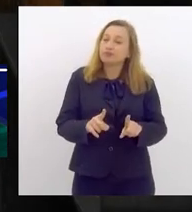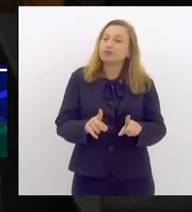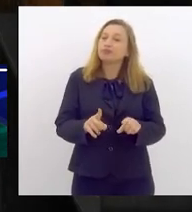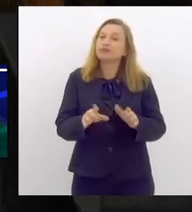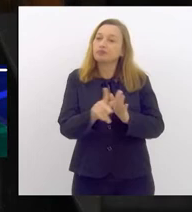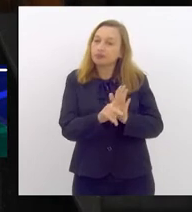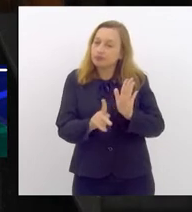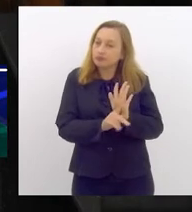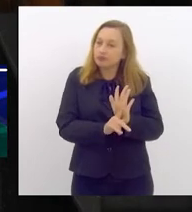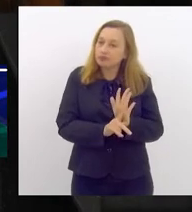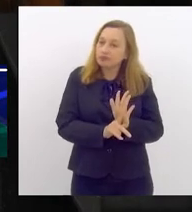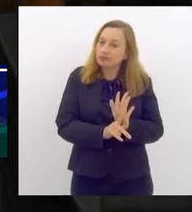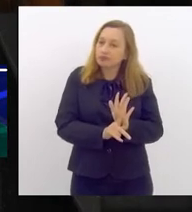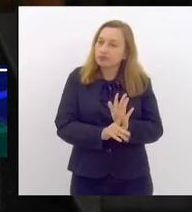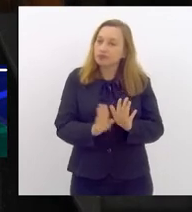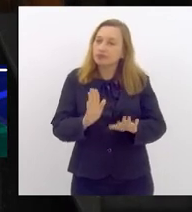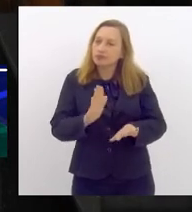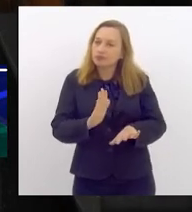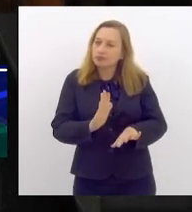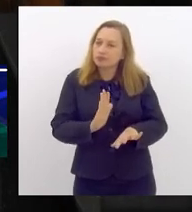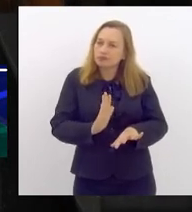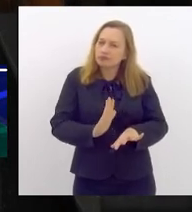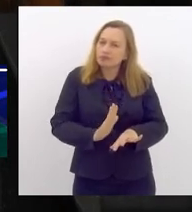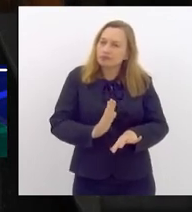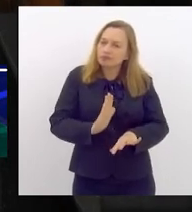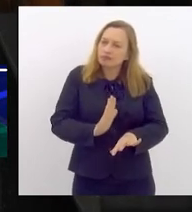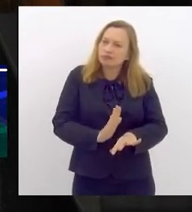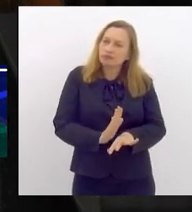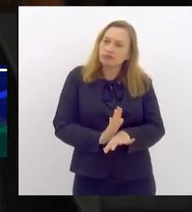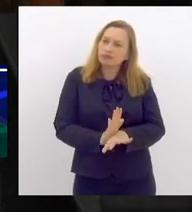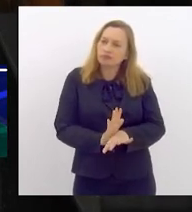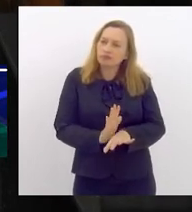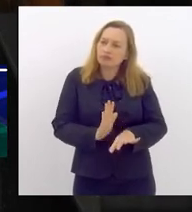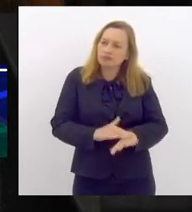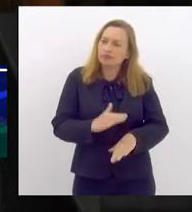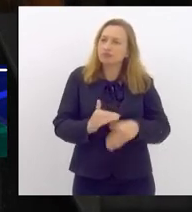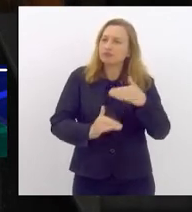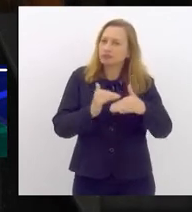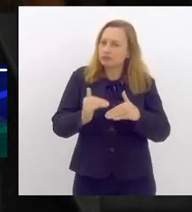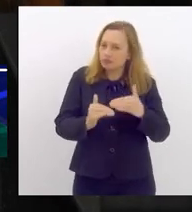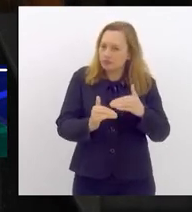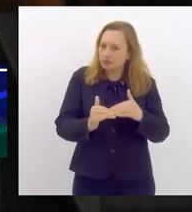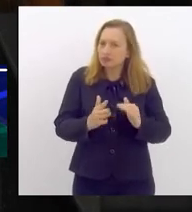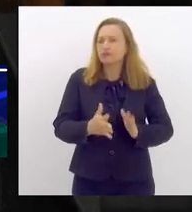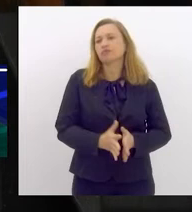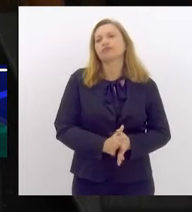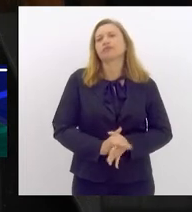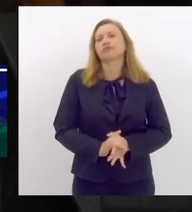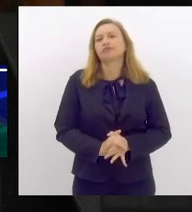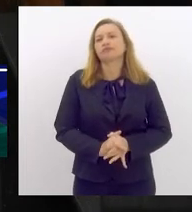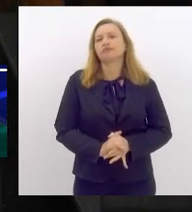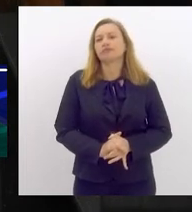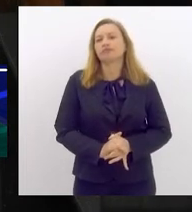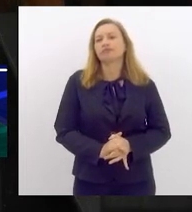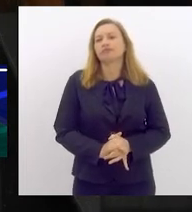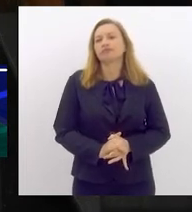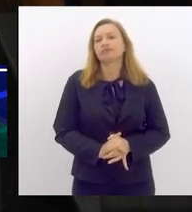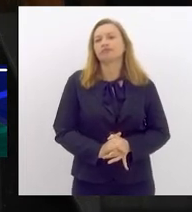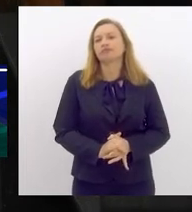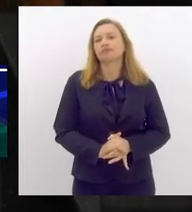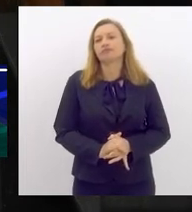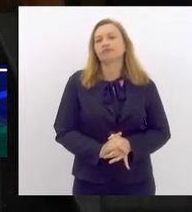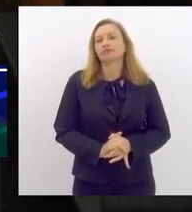projetos que tenham mais corpo e que implicam e em